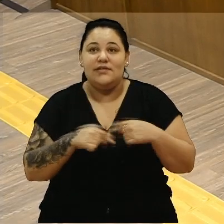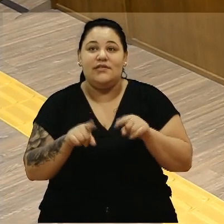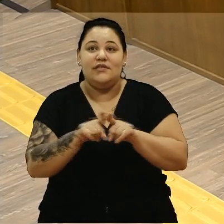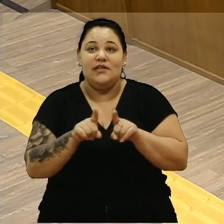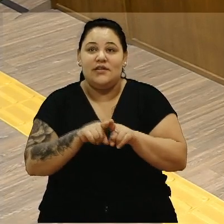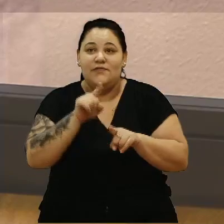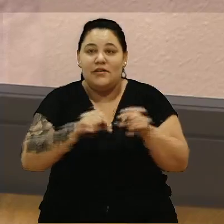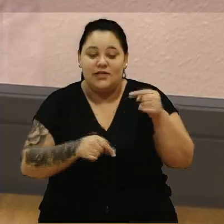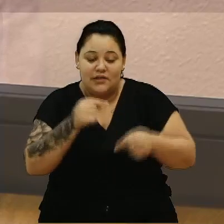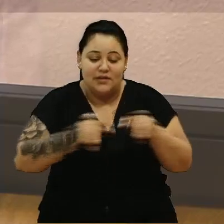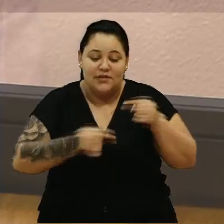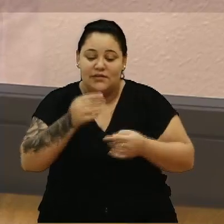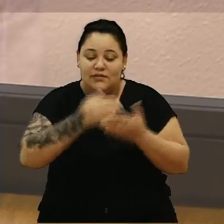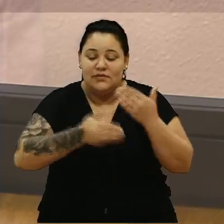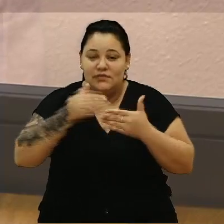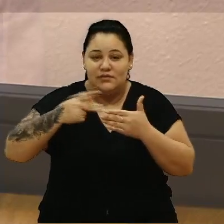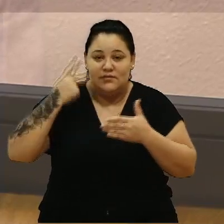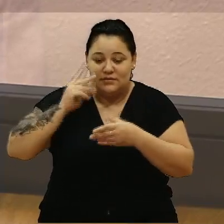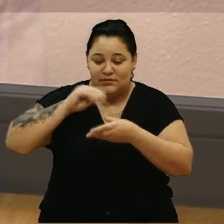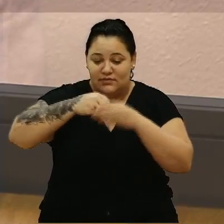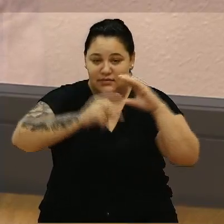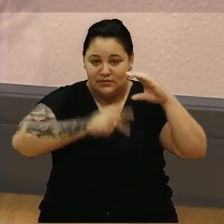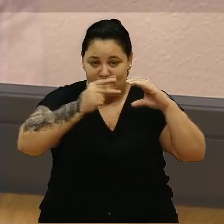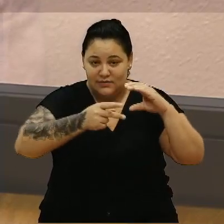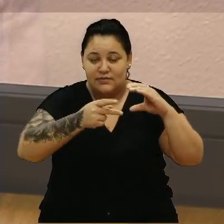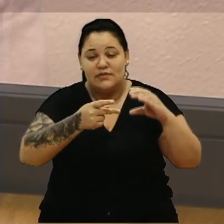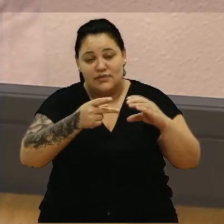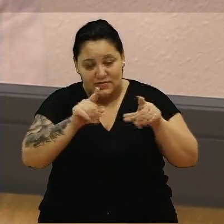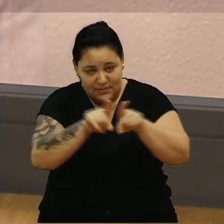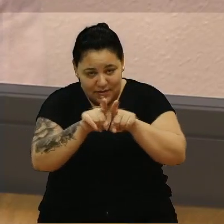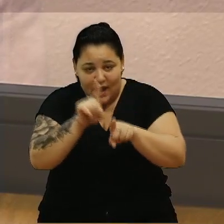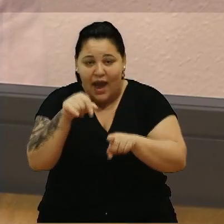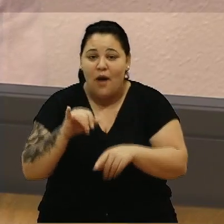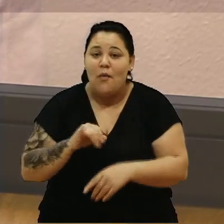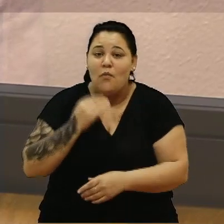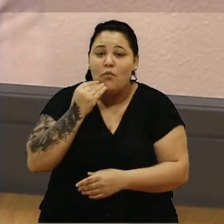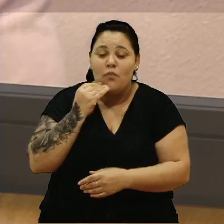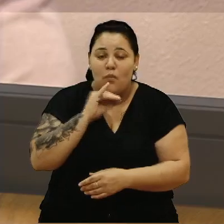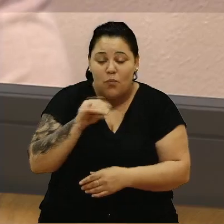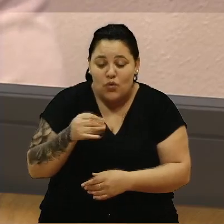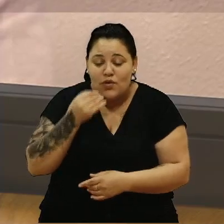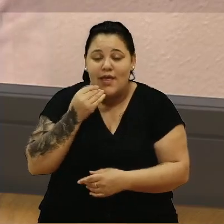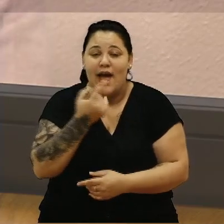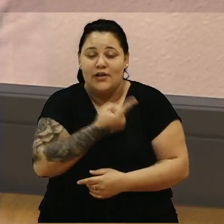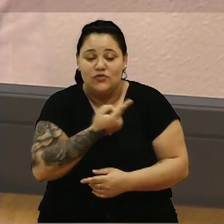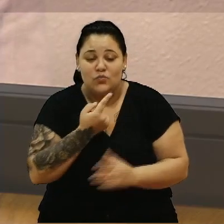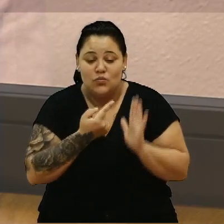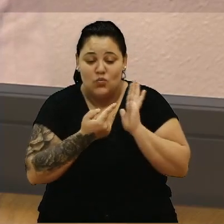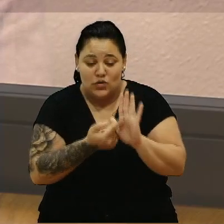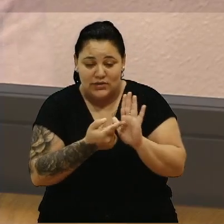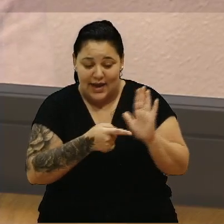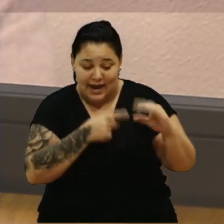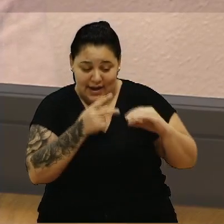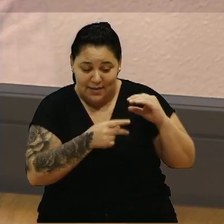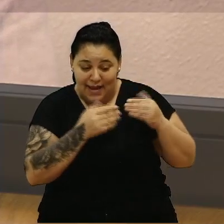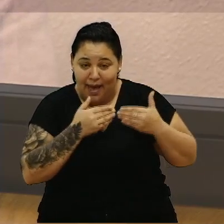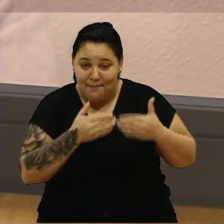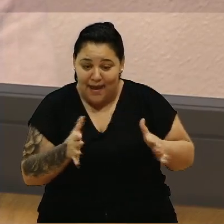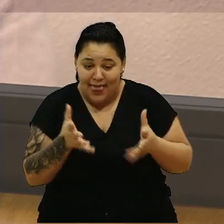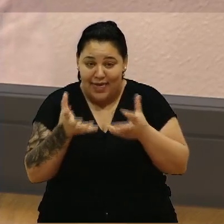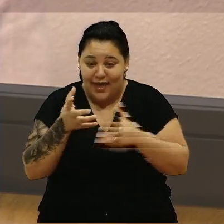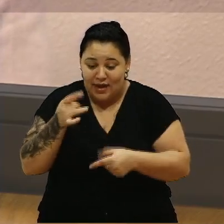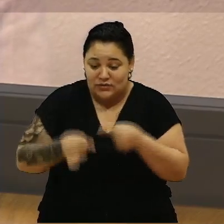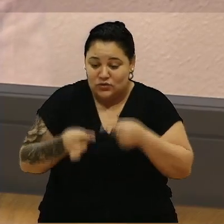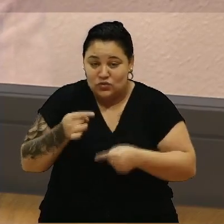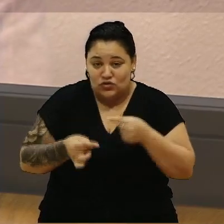vereadoras dessa casa, vai ser uma oportunidade da Câmara demonstrar que está aberta e que quer, sim, discutir e tratar